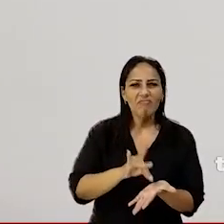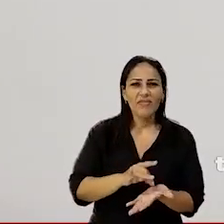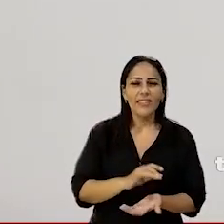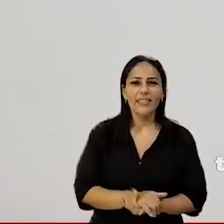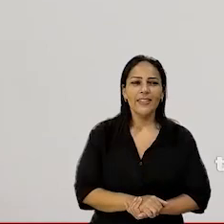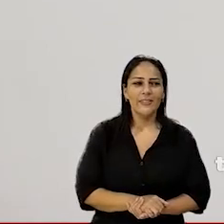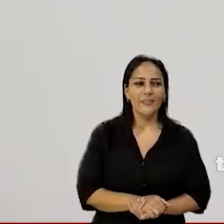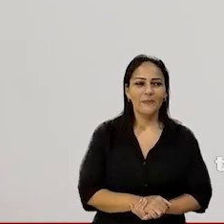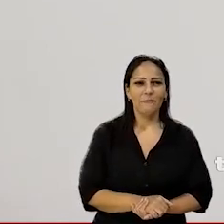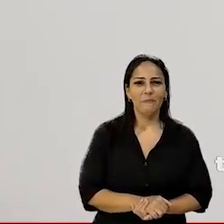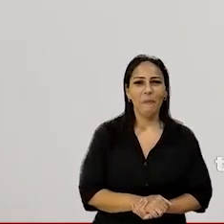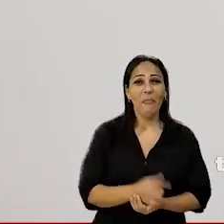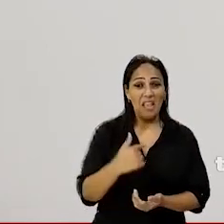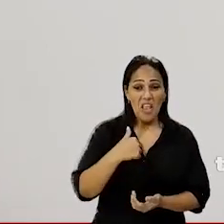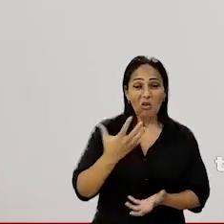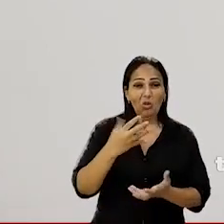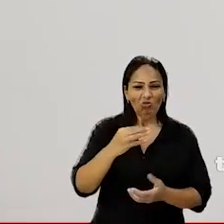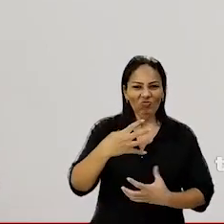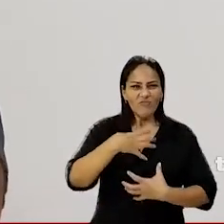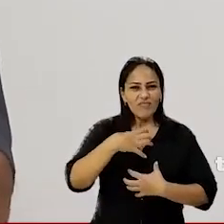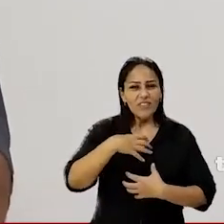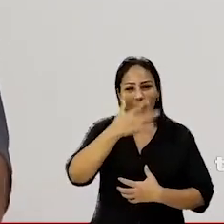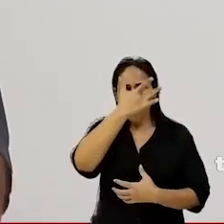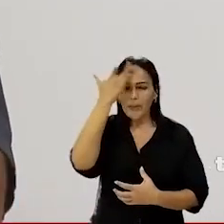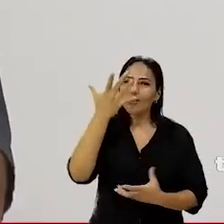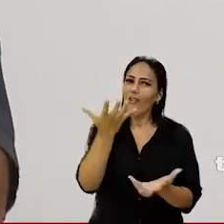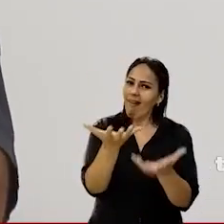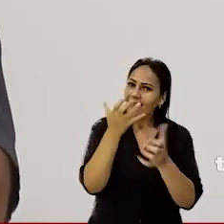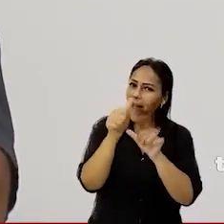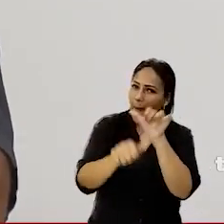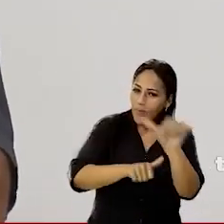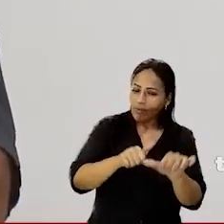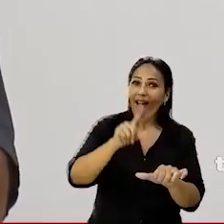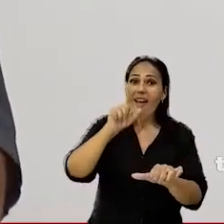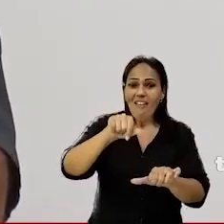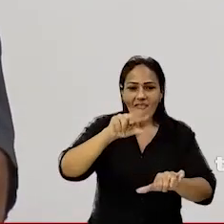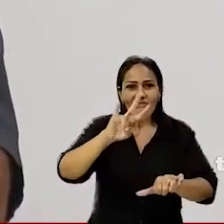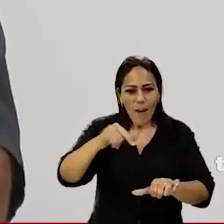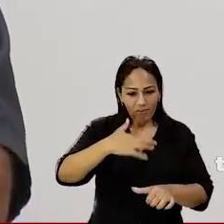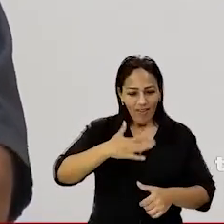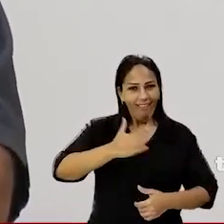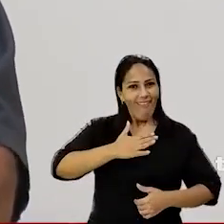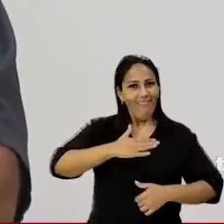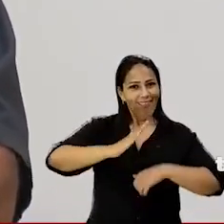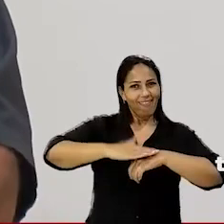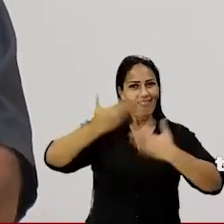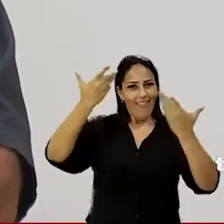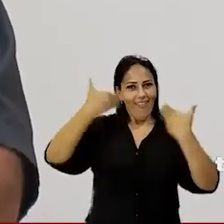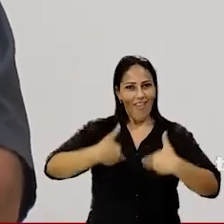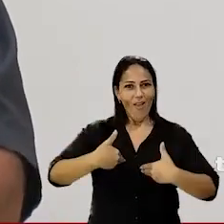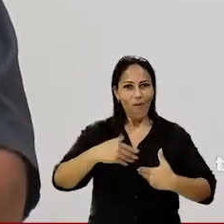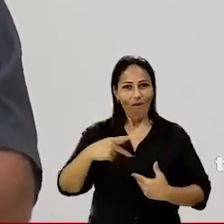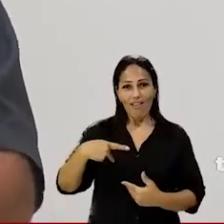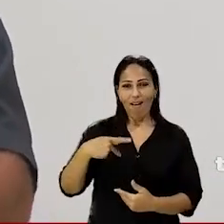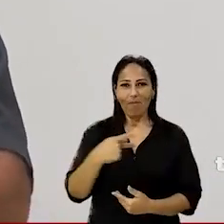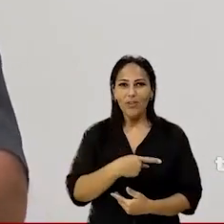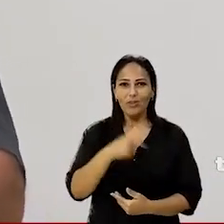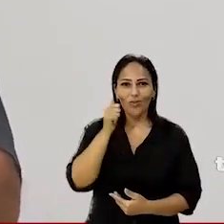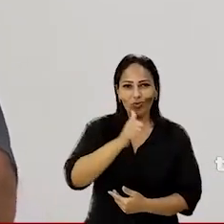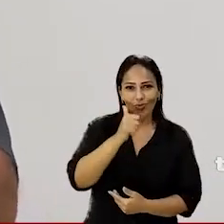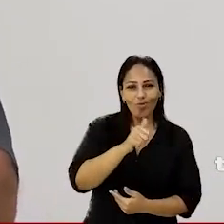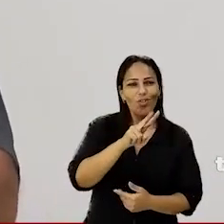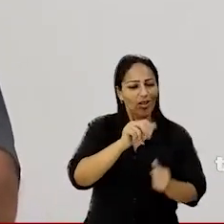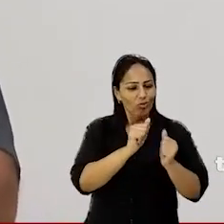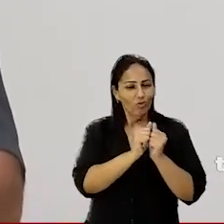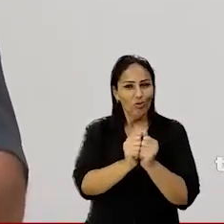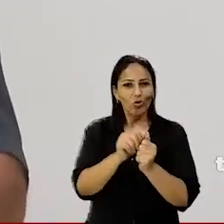sentindo que o povo quer mudar. E a mudança vai ser em Sissão Bandido e a pastora Adriana...